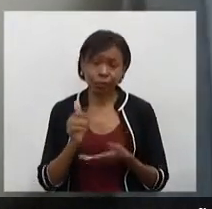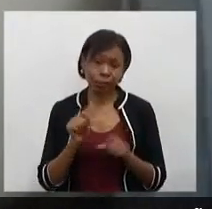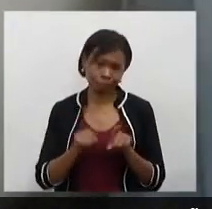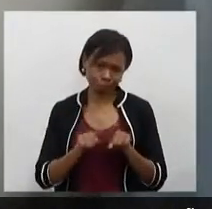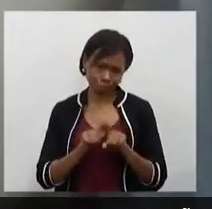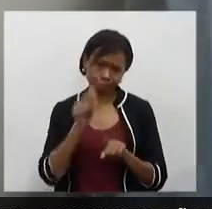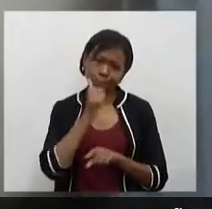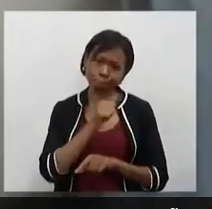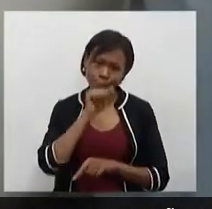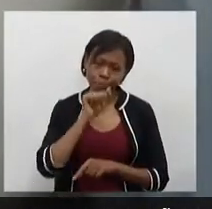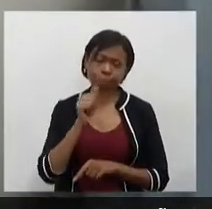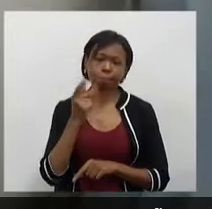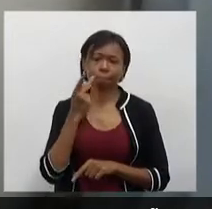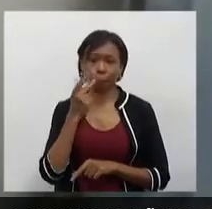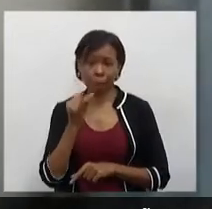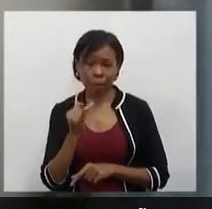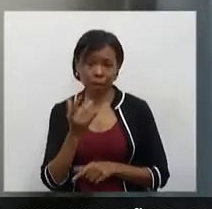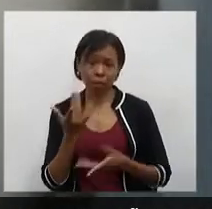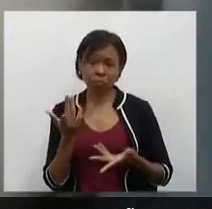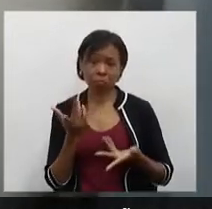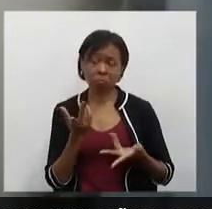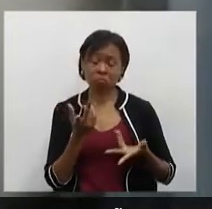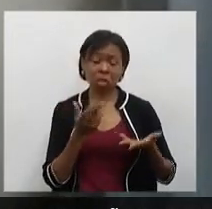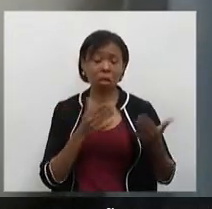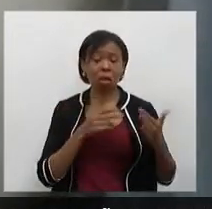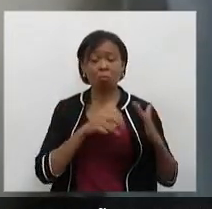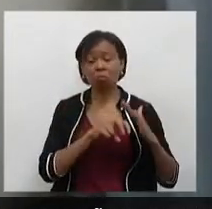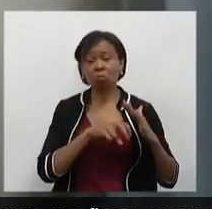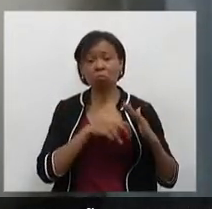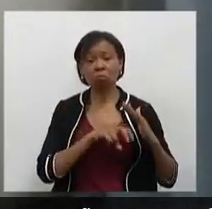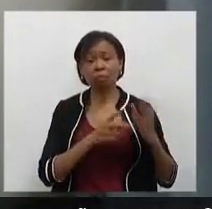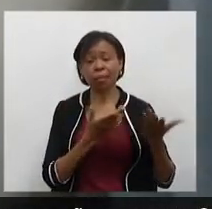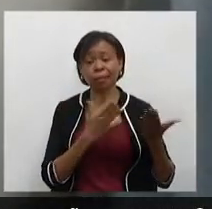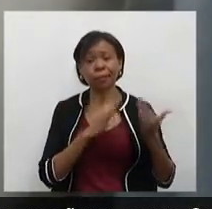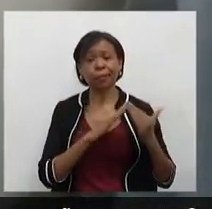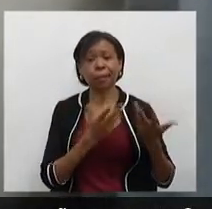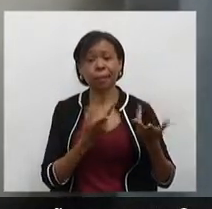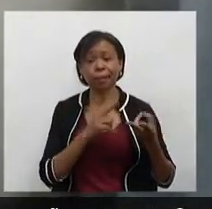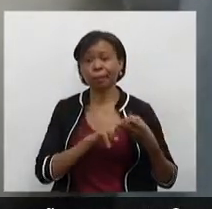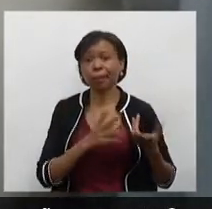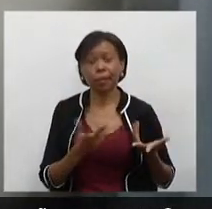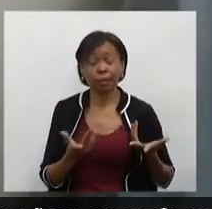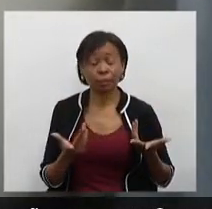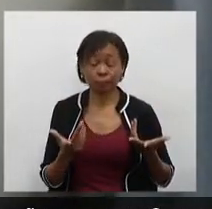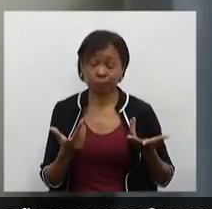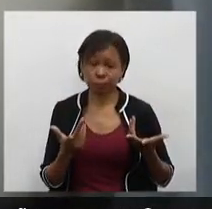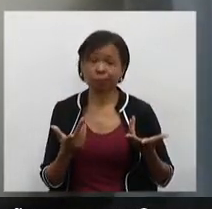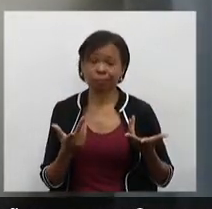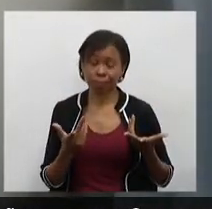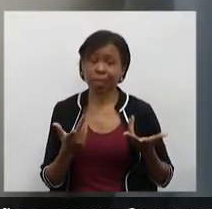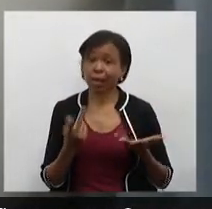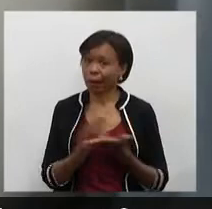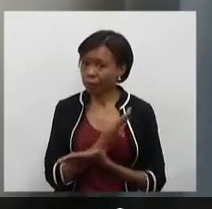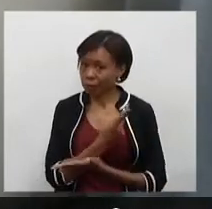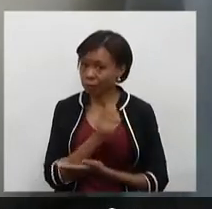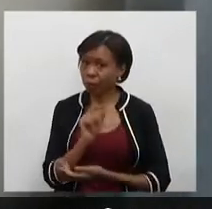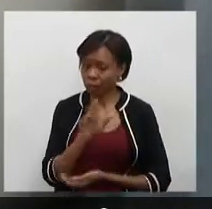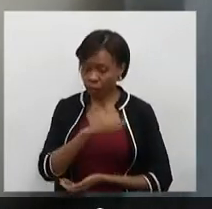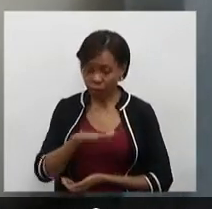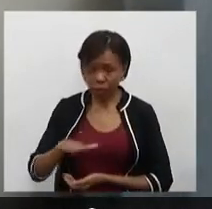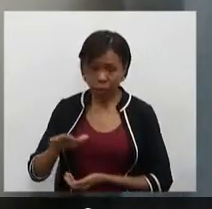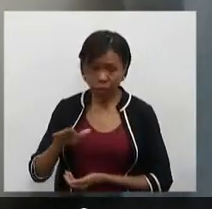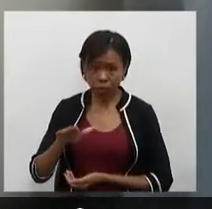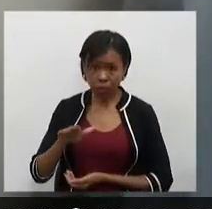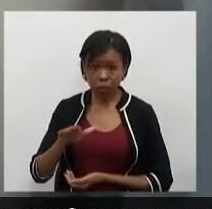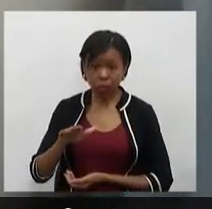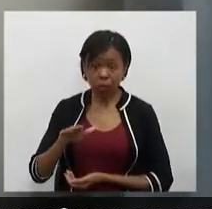no momento de crise, de surto, essa criança que está sem acesso à terapia, ela já regrediu, ela ficou um ano sem